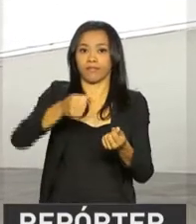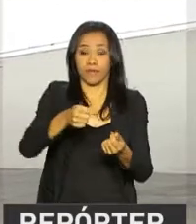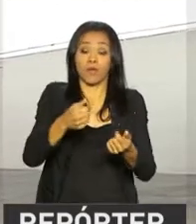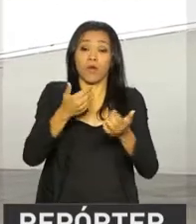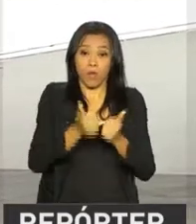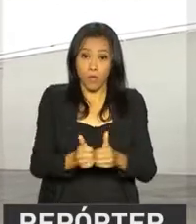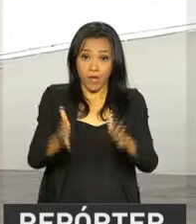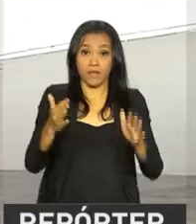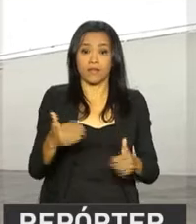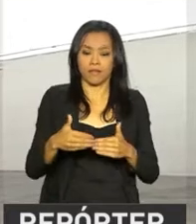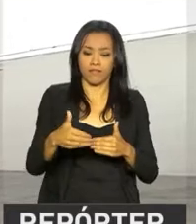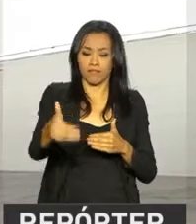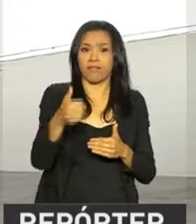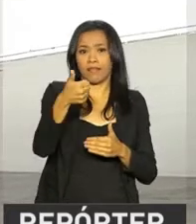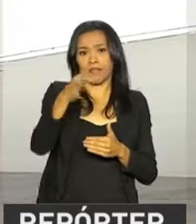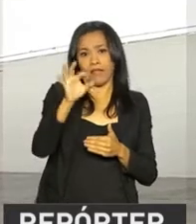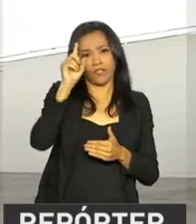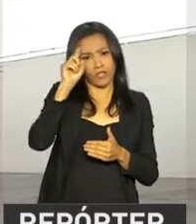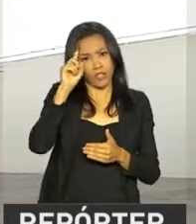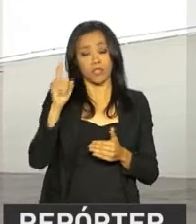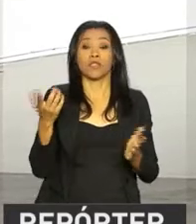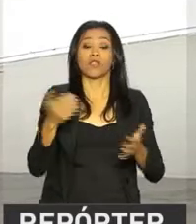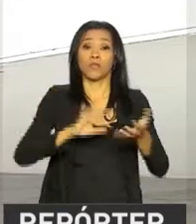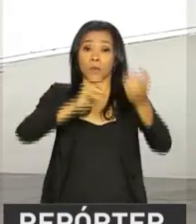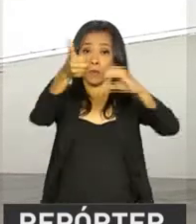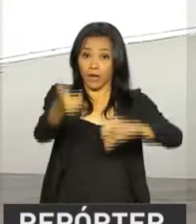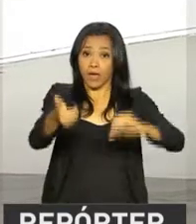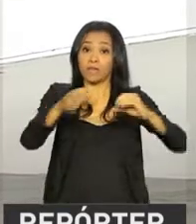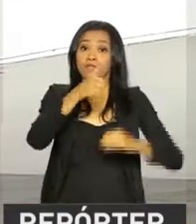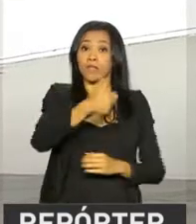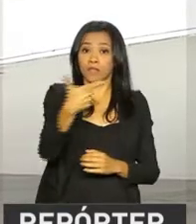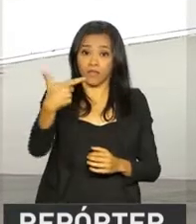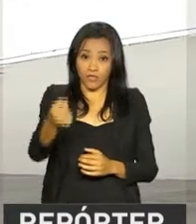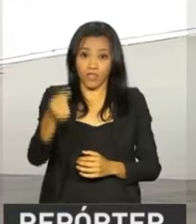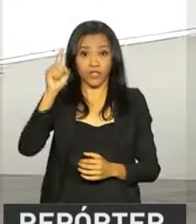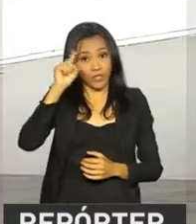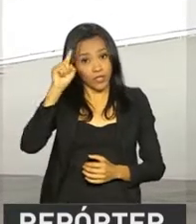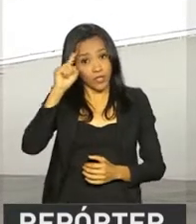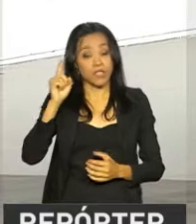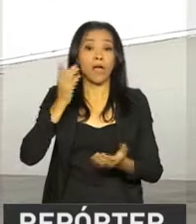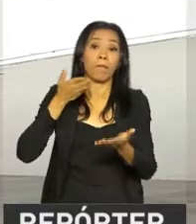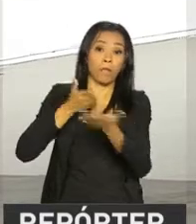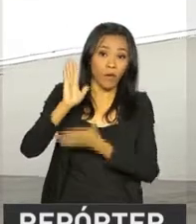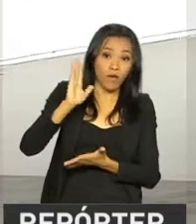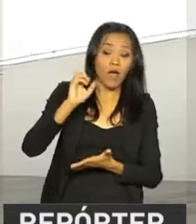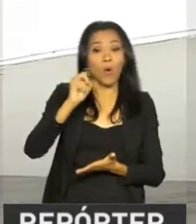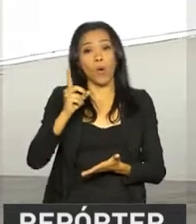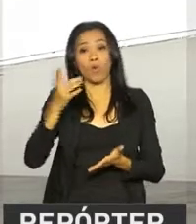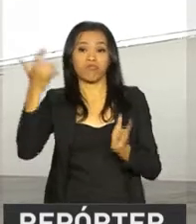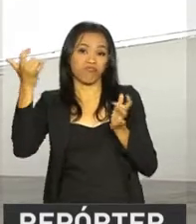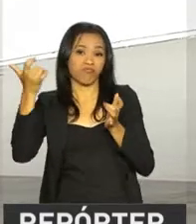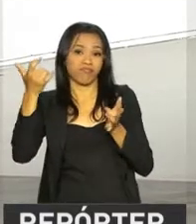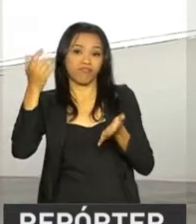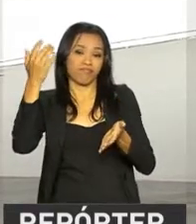10 dias e o Congresso Nacional terá 120 dias para aprovação, para aprovar, rejeitar ou modificar o texto